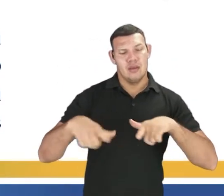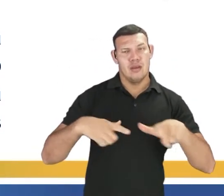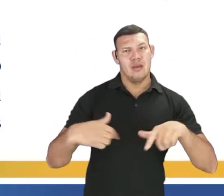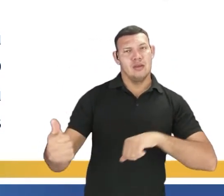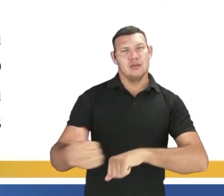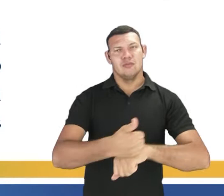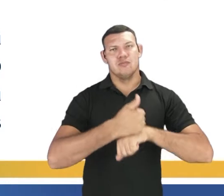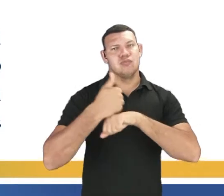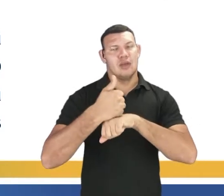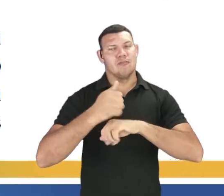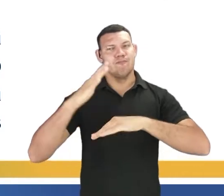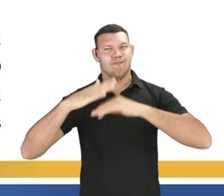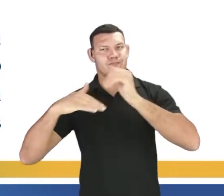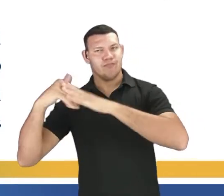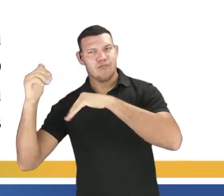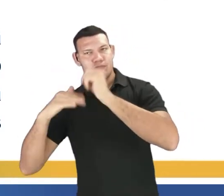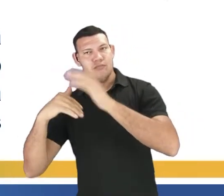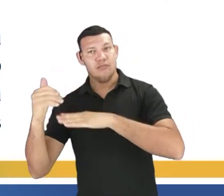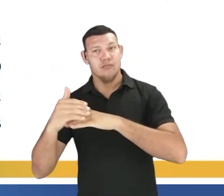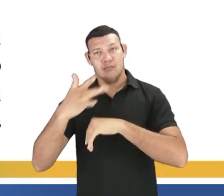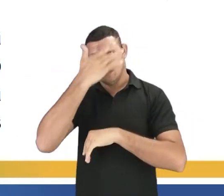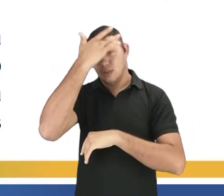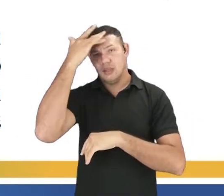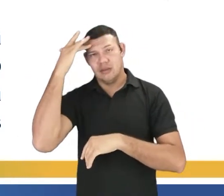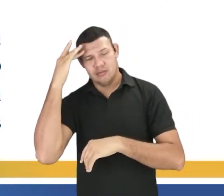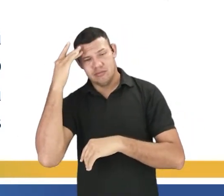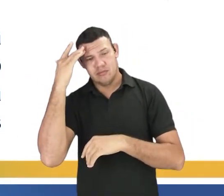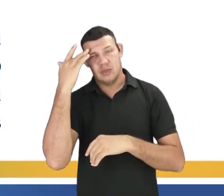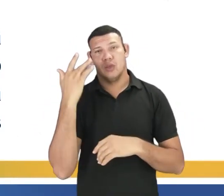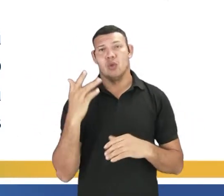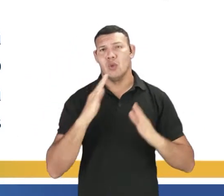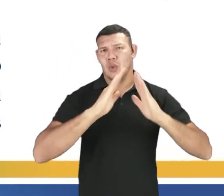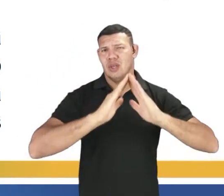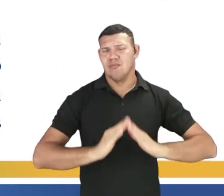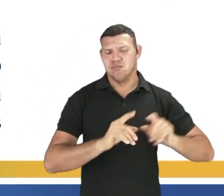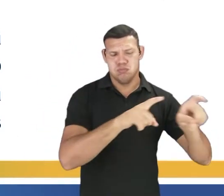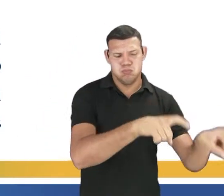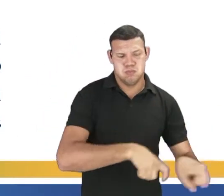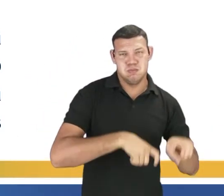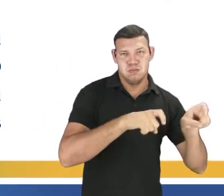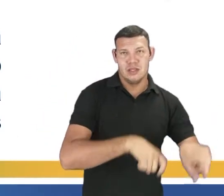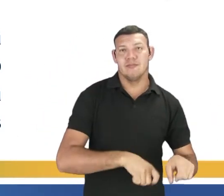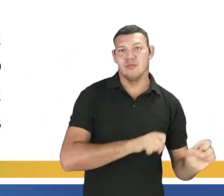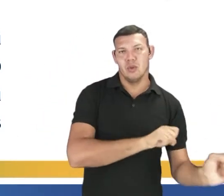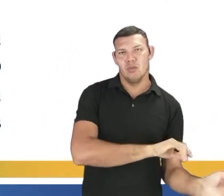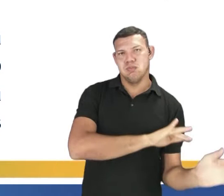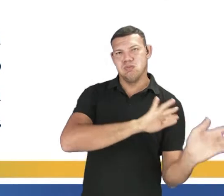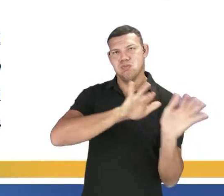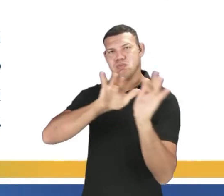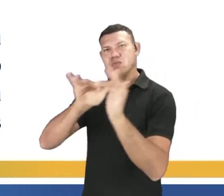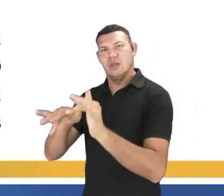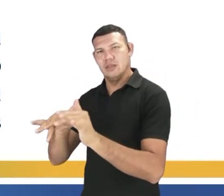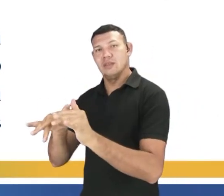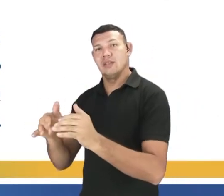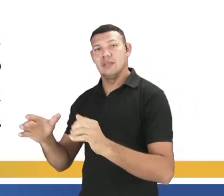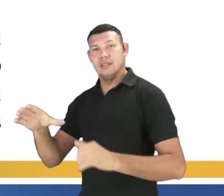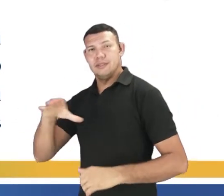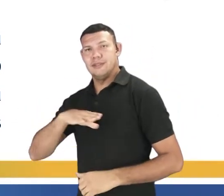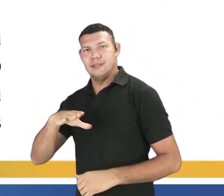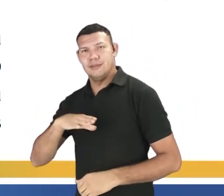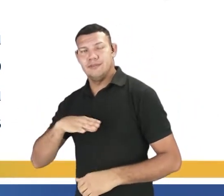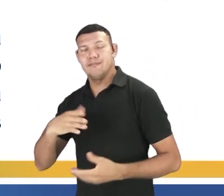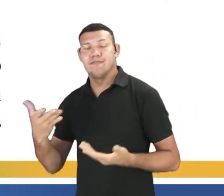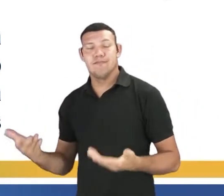qualificação profissional, ou seja, essa pessoa vem lá do campo sem nenhuma qualificação profissional e ao entrar ou chegar